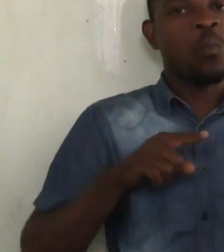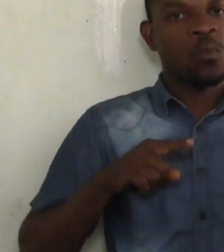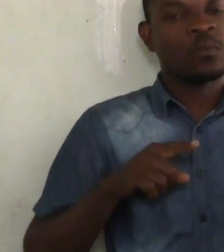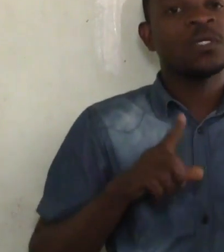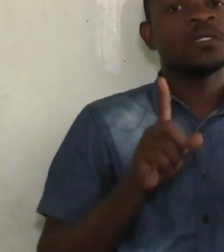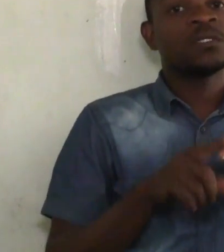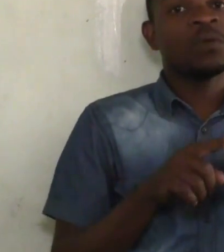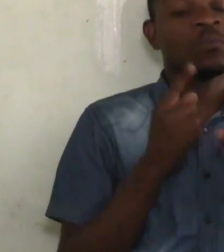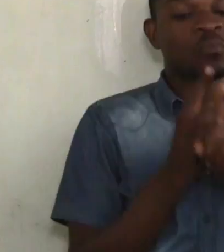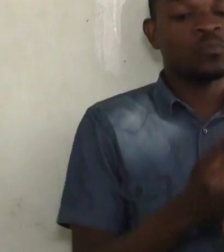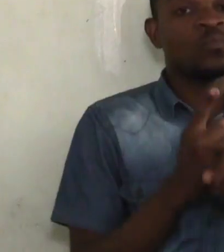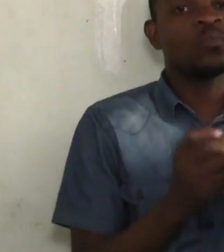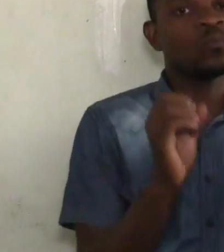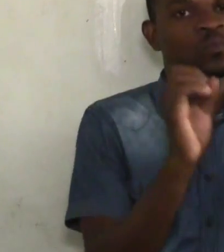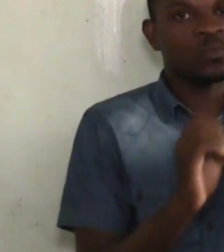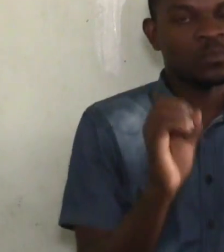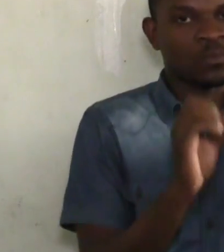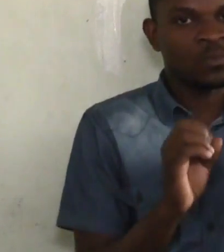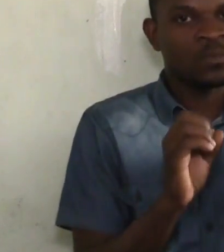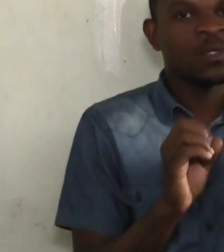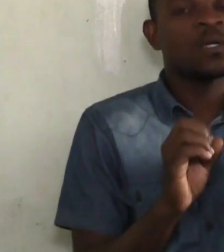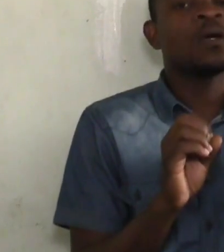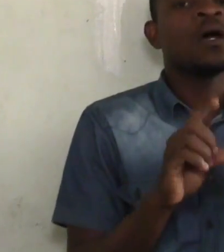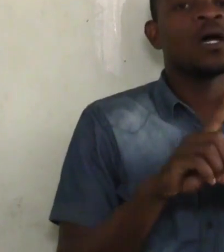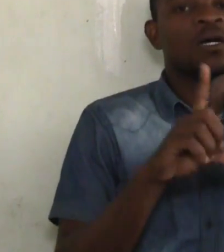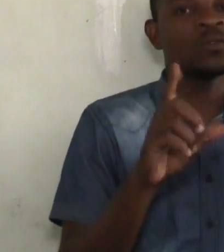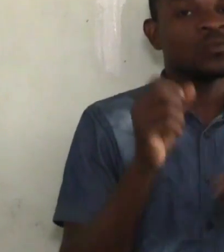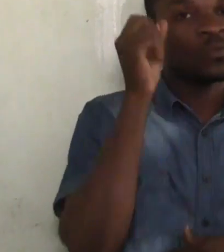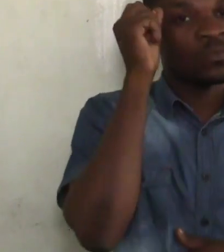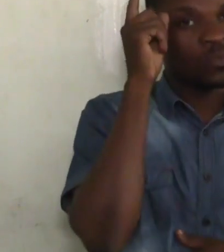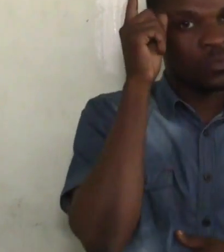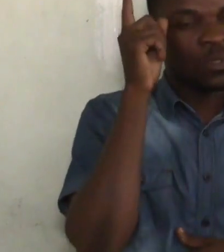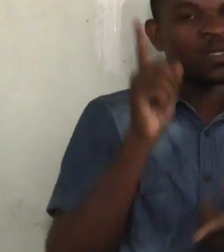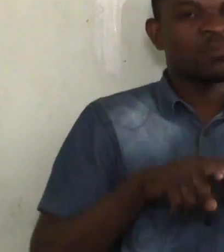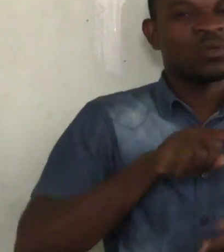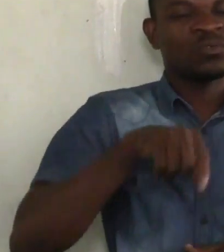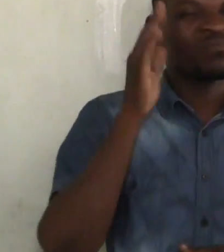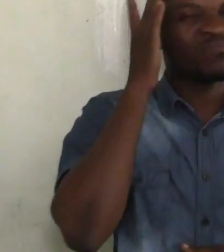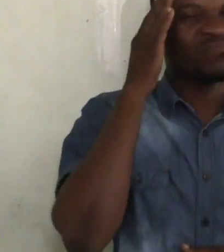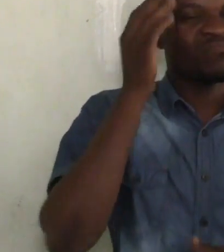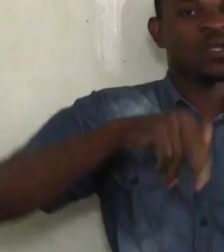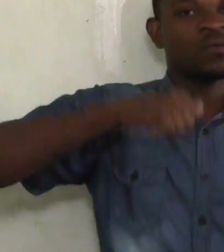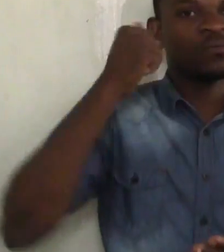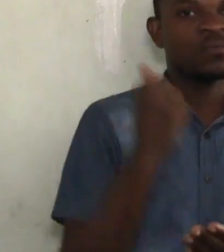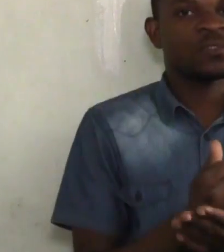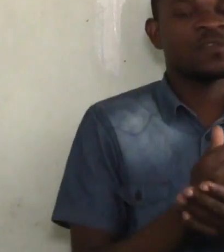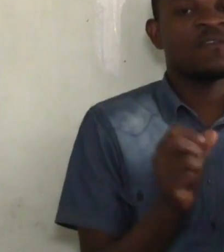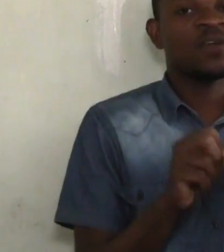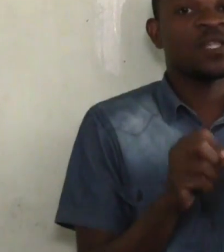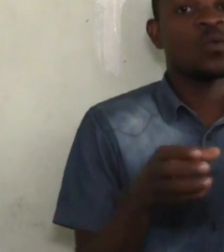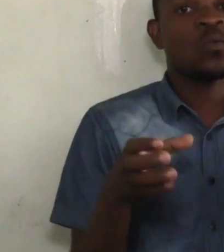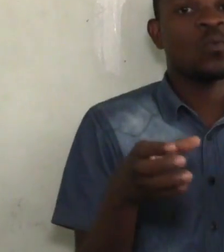Não participavam muito na área da cultura, então pensamos em criar um grupo